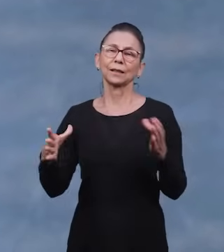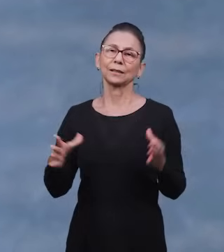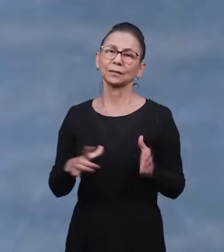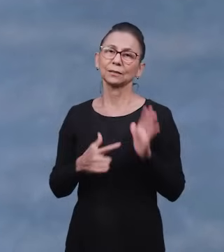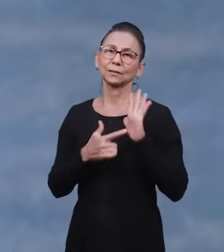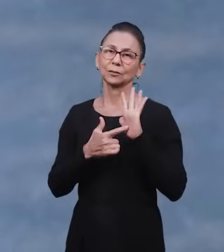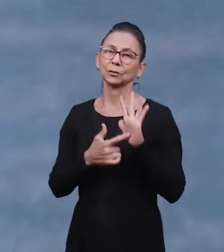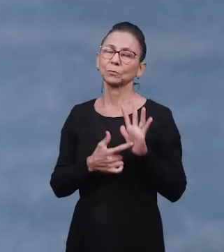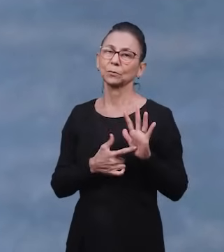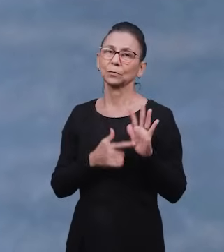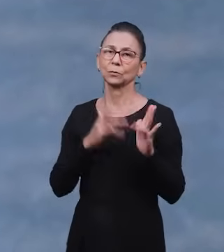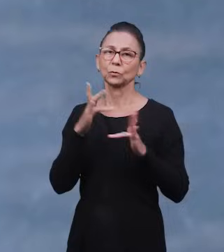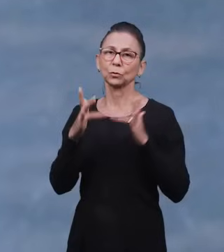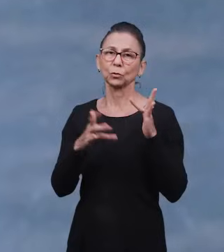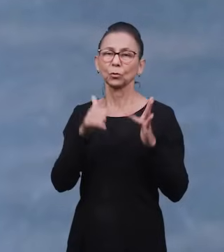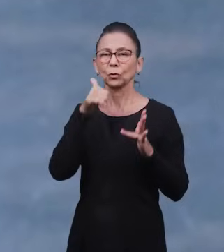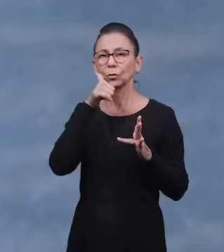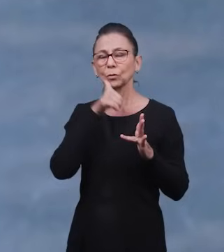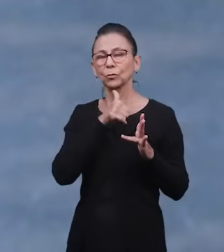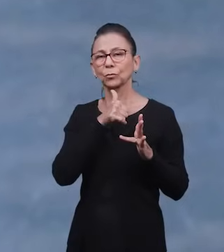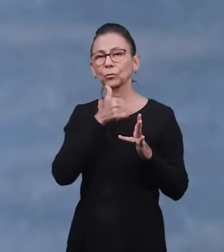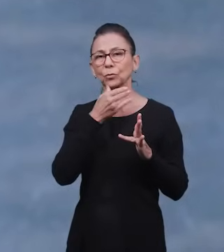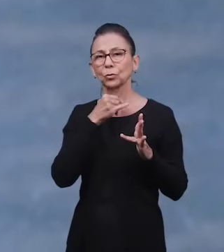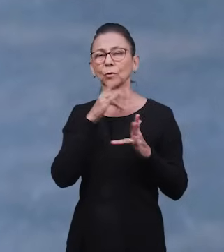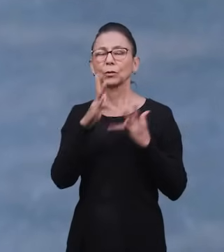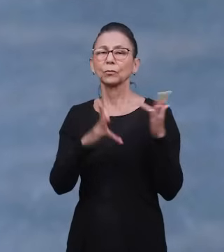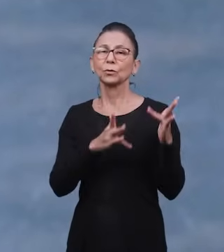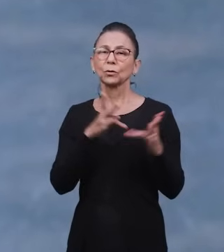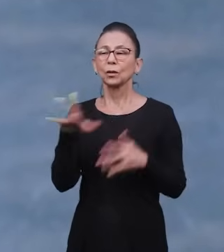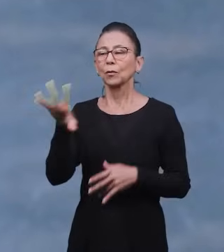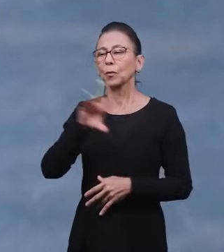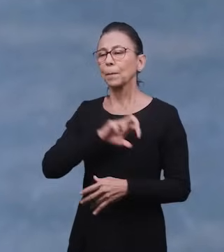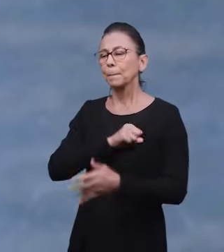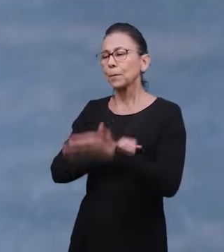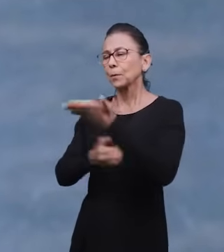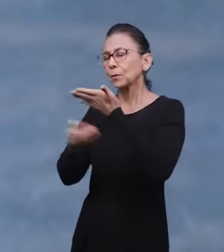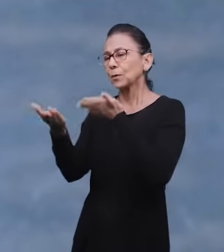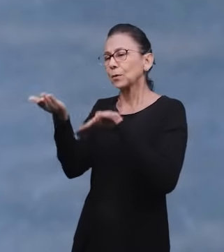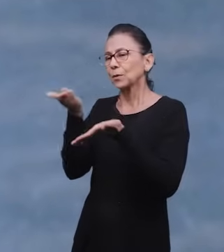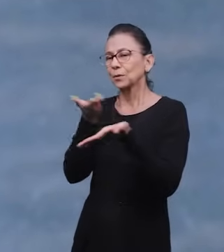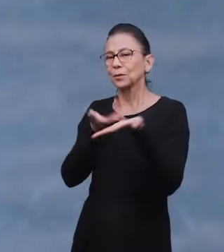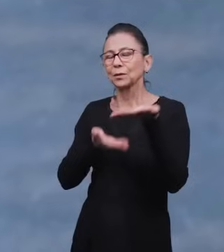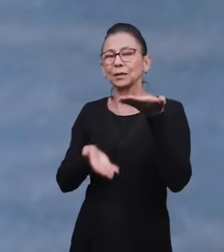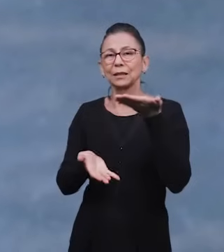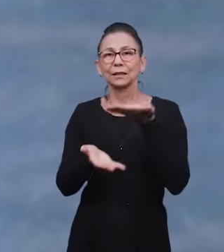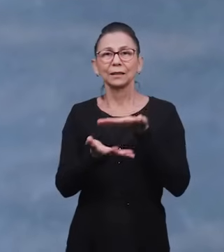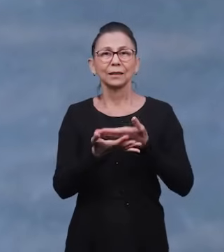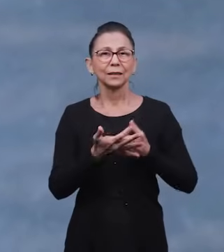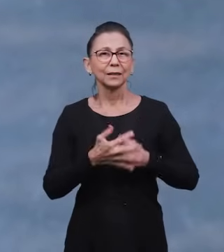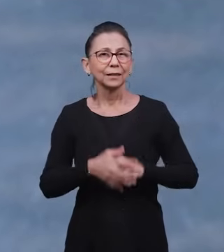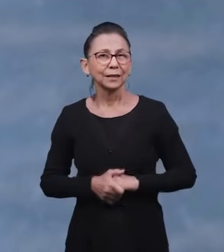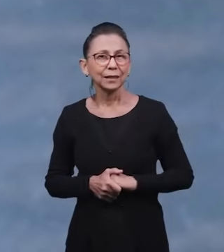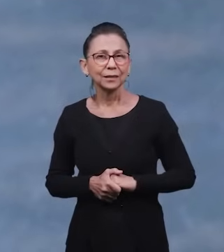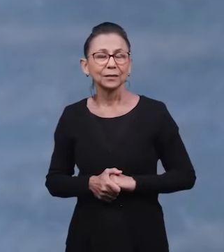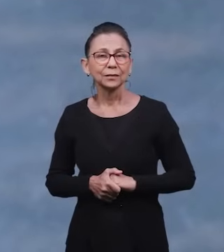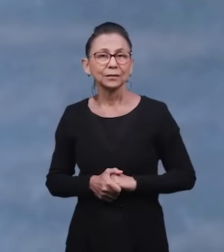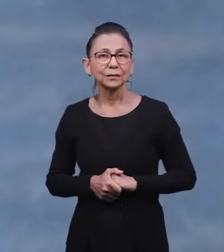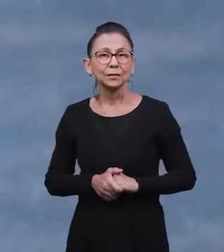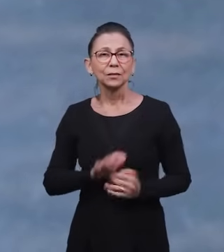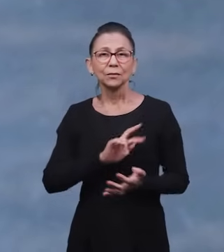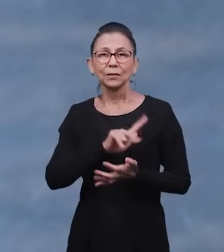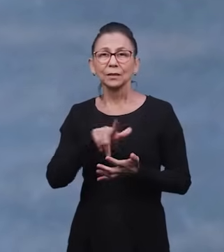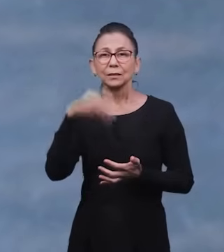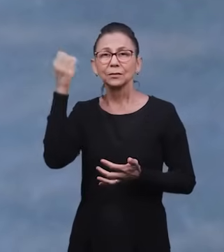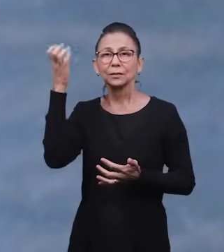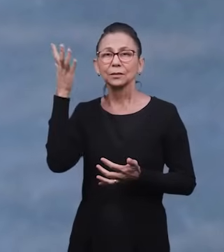do noivo pela noiva, da noiva pelo noivo, toda aquela pureza, aquele esplendor de revelação do Espírito Santo